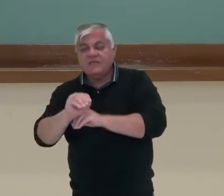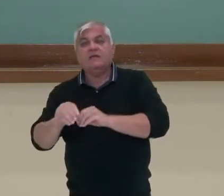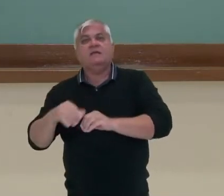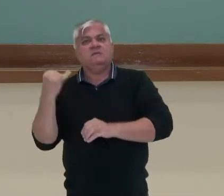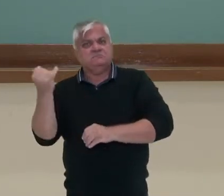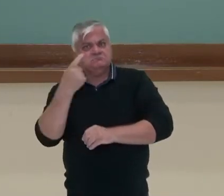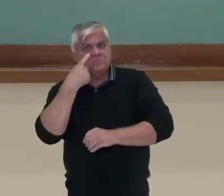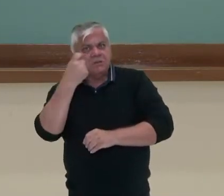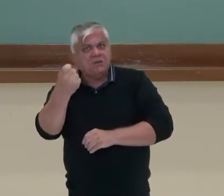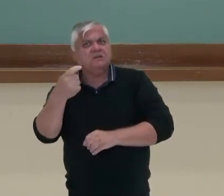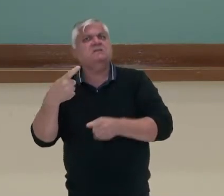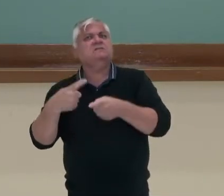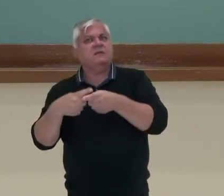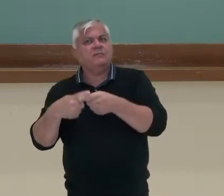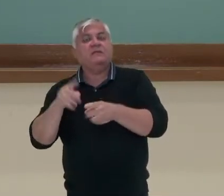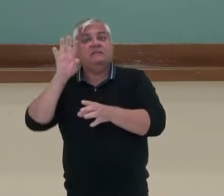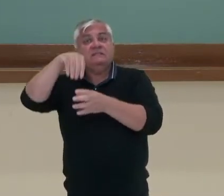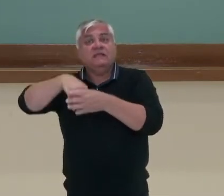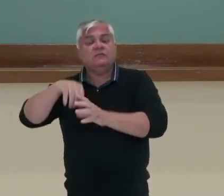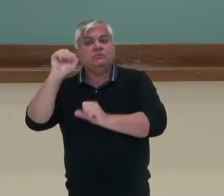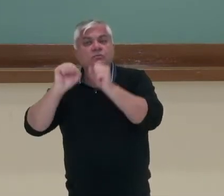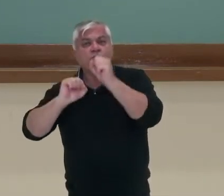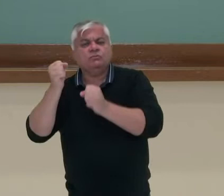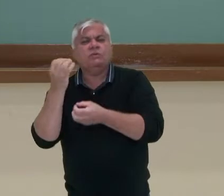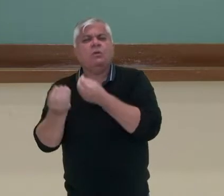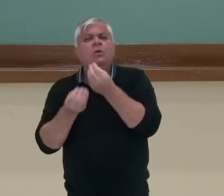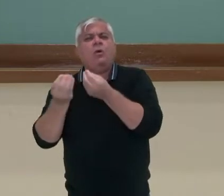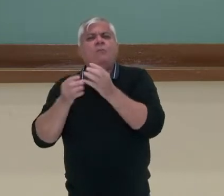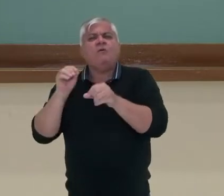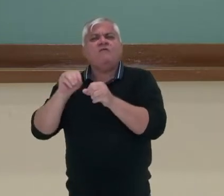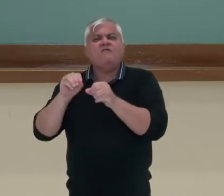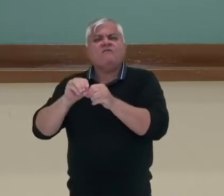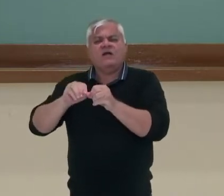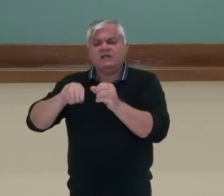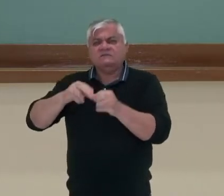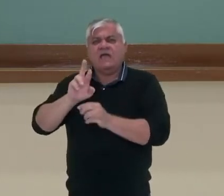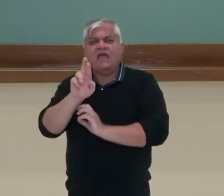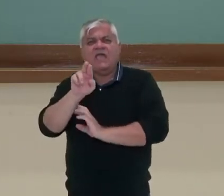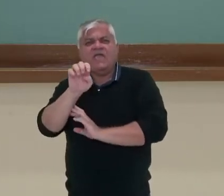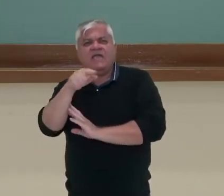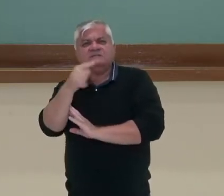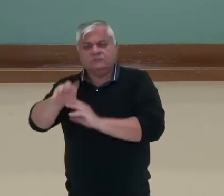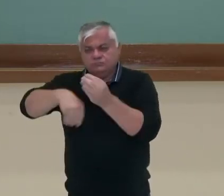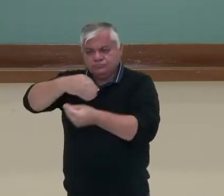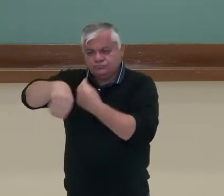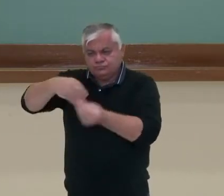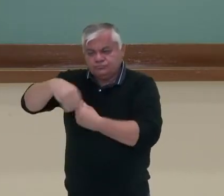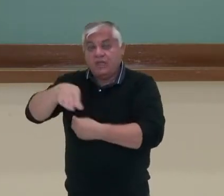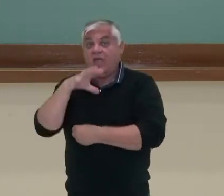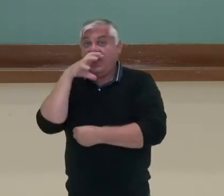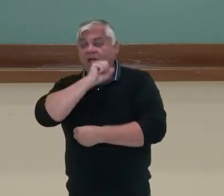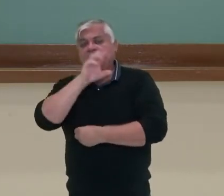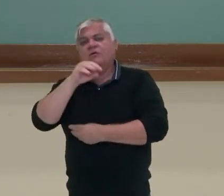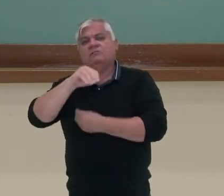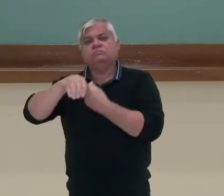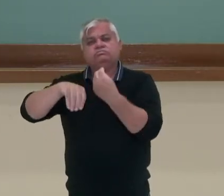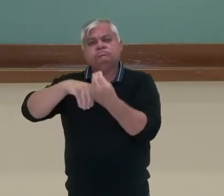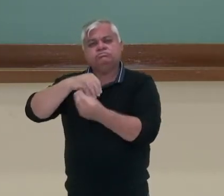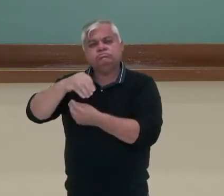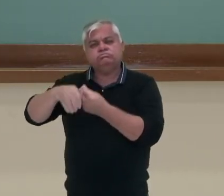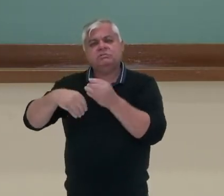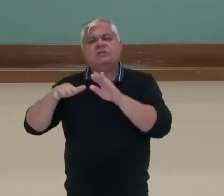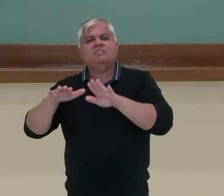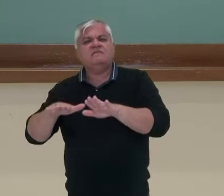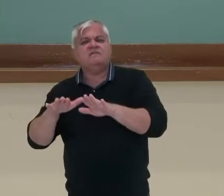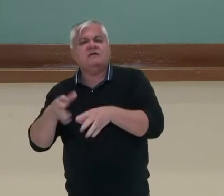dia a dia e também na indústria, né? Saber como que se comporta a reação, se você quer deixar mais rápido ou mais devagar, tudo isso vai dar